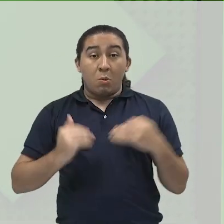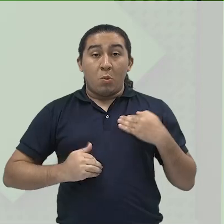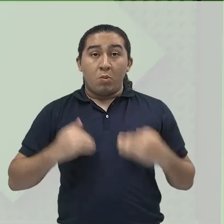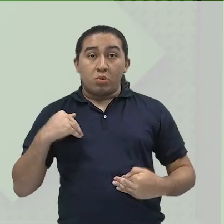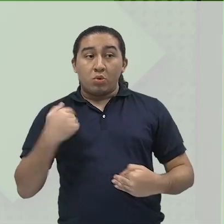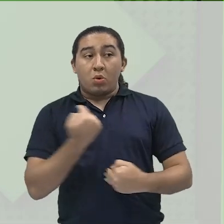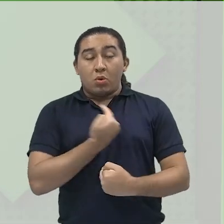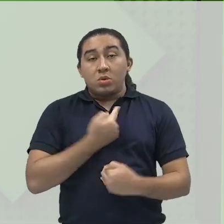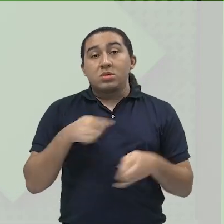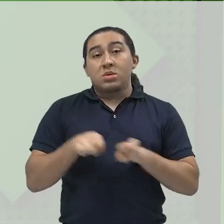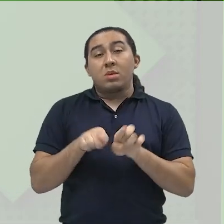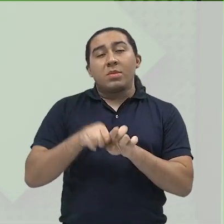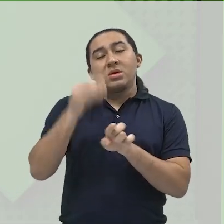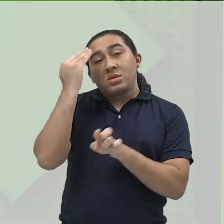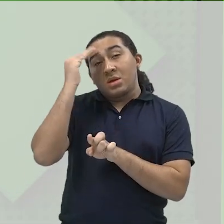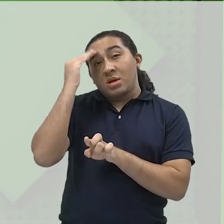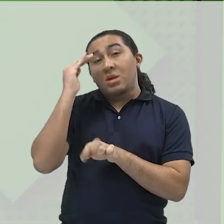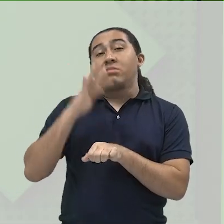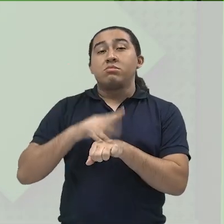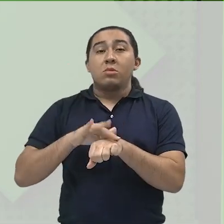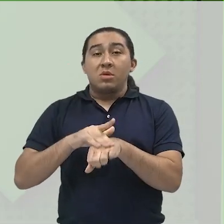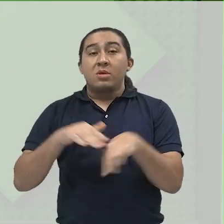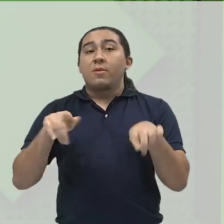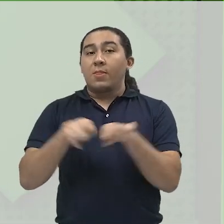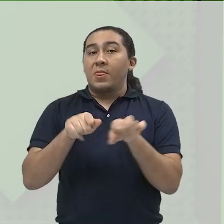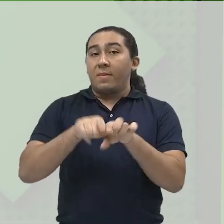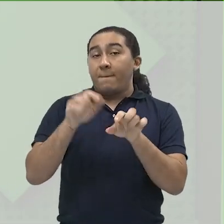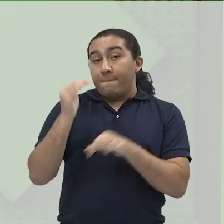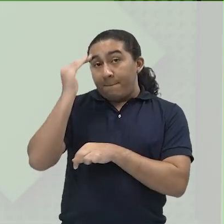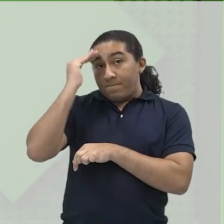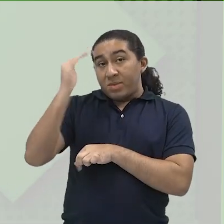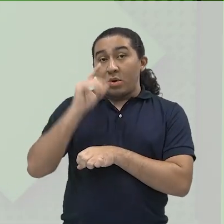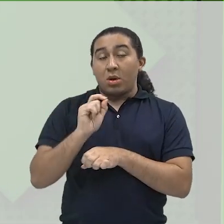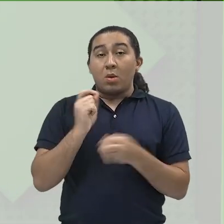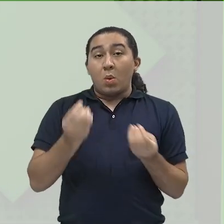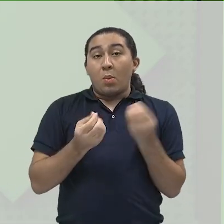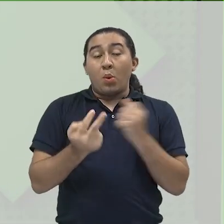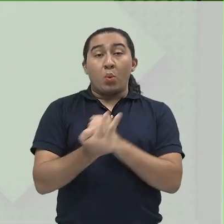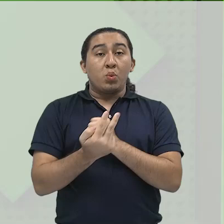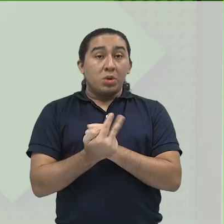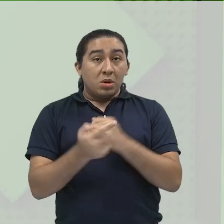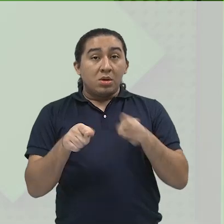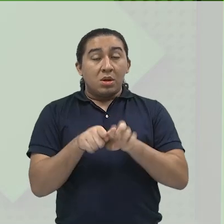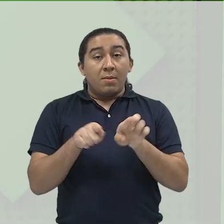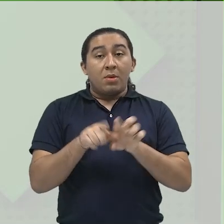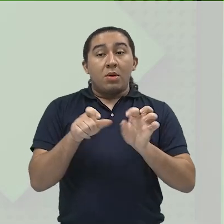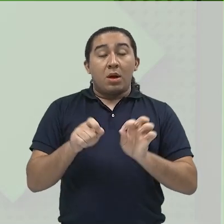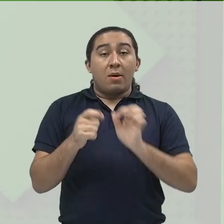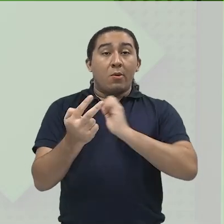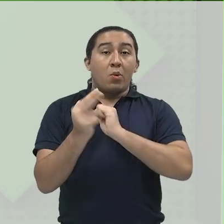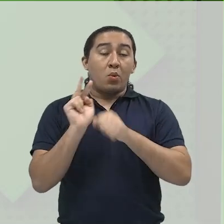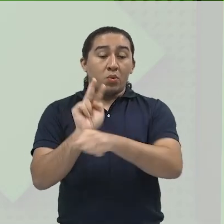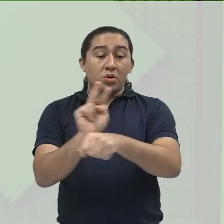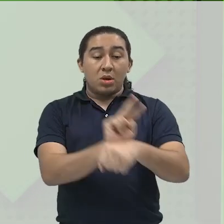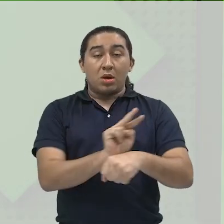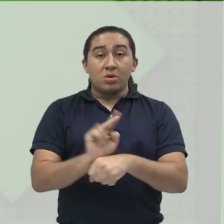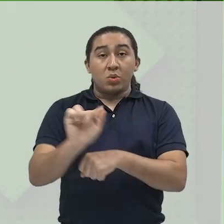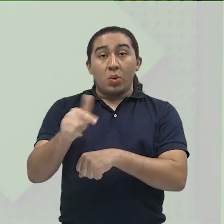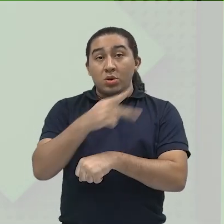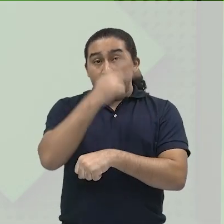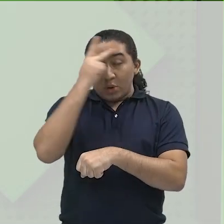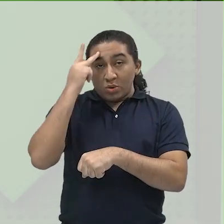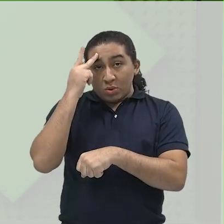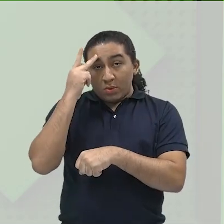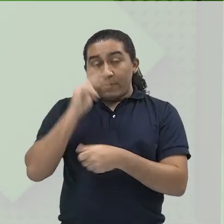detectar possíveis sintomas, mas, sobretudo, aprender a se proteger, né? E proteger os nossos próximos, né? Então,